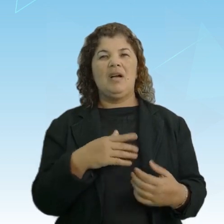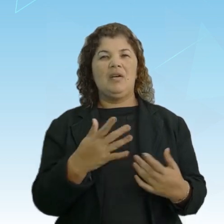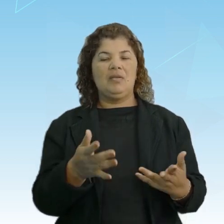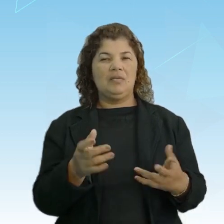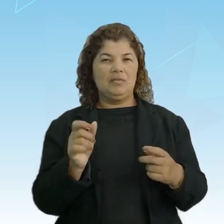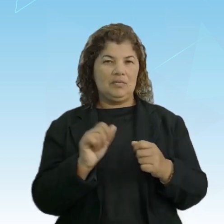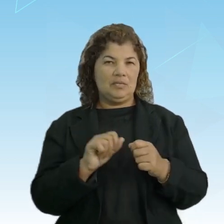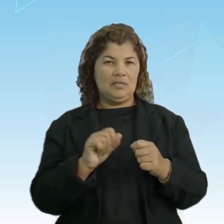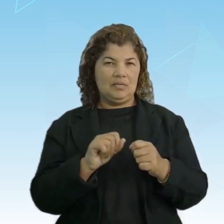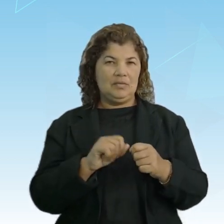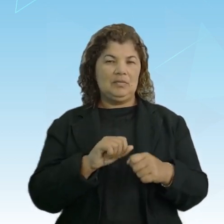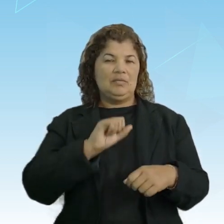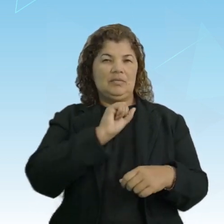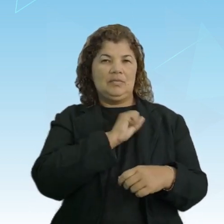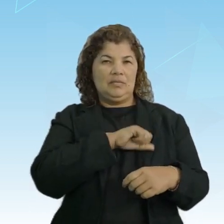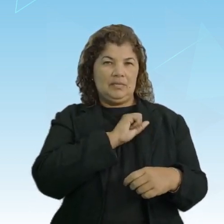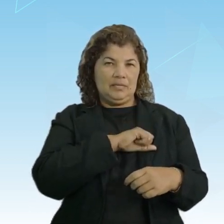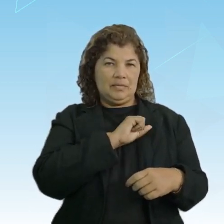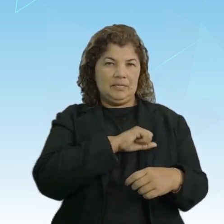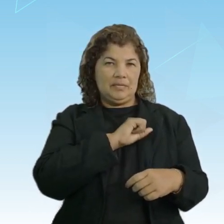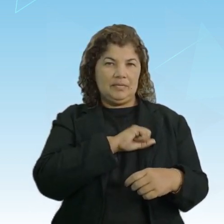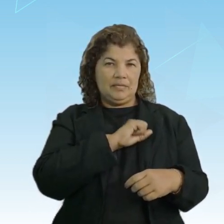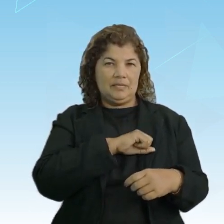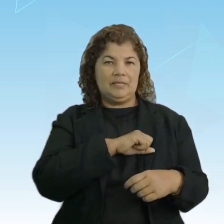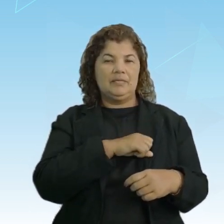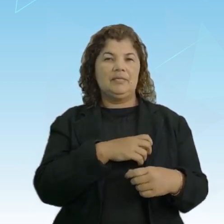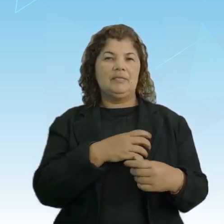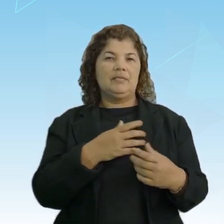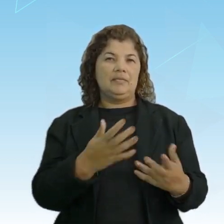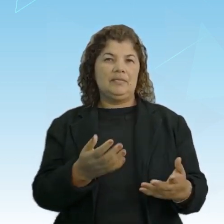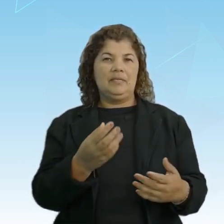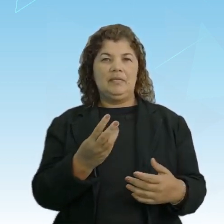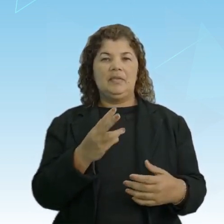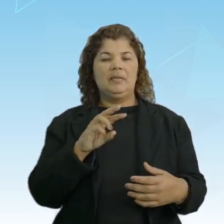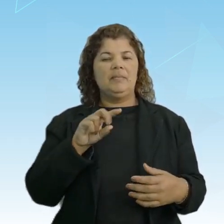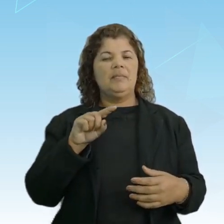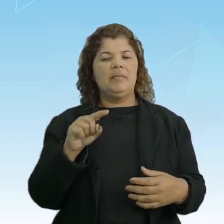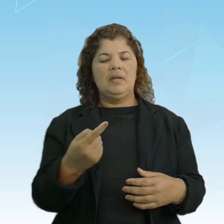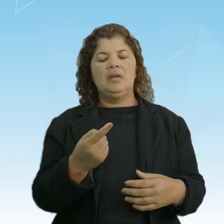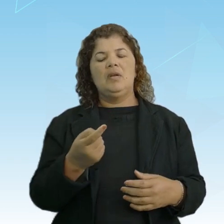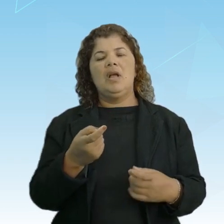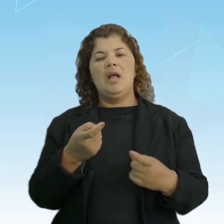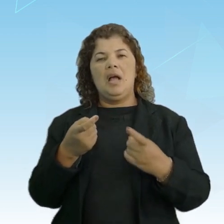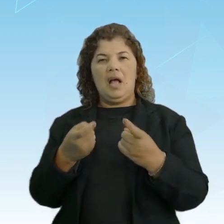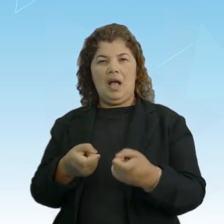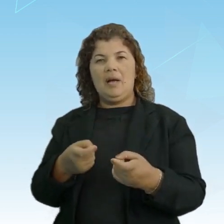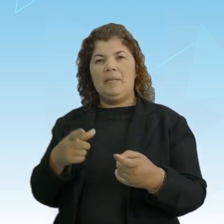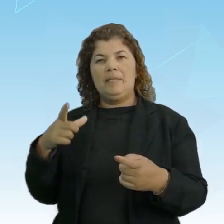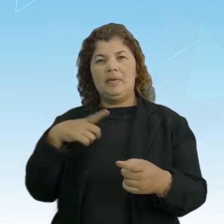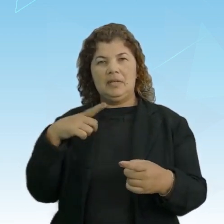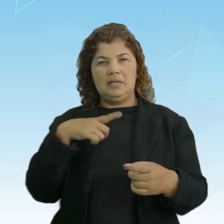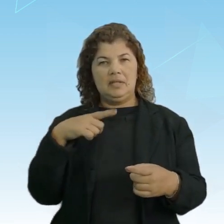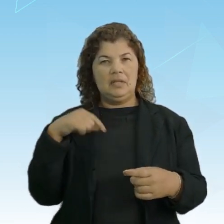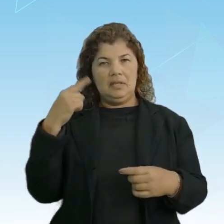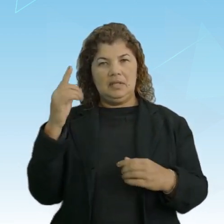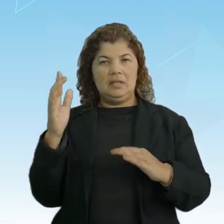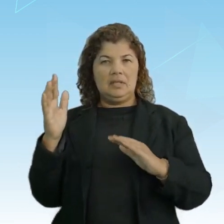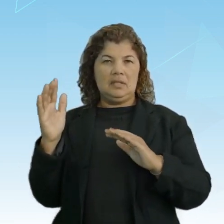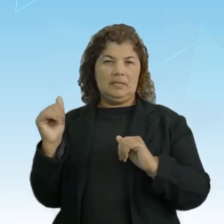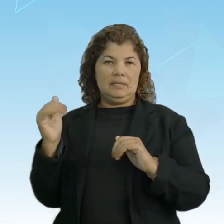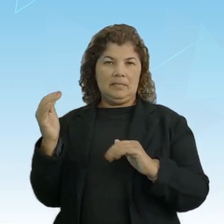farei ver depois. De tal sorte que 3 milhões de armas que havia na ilha espanhola,